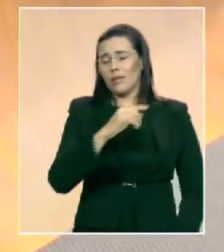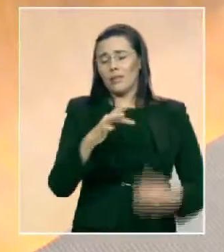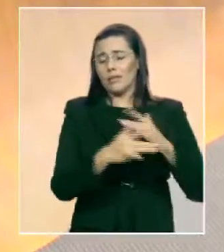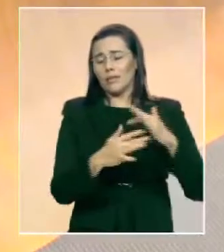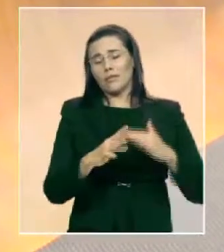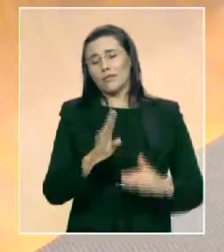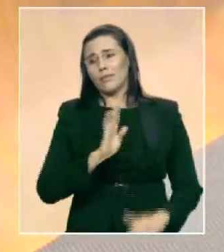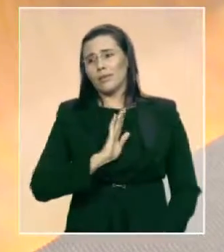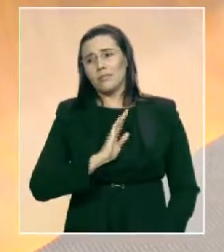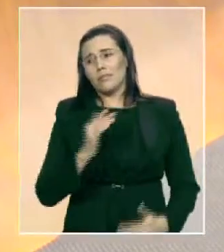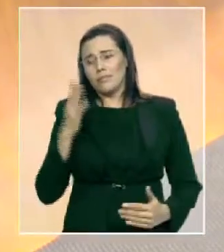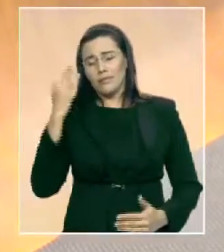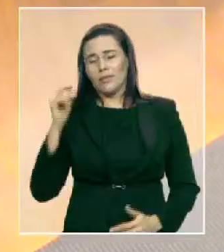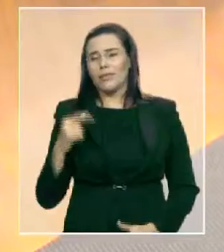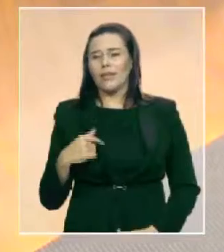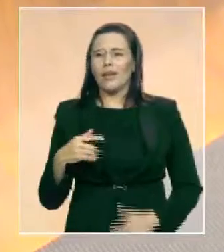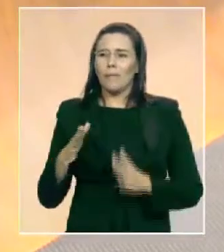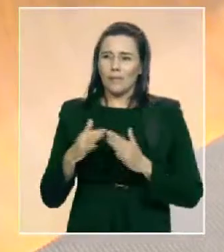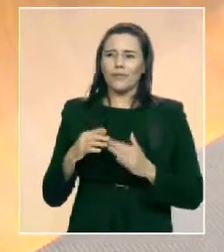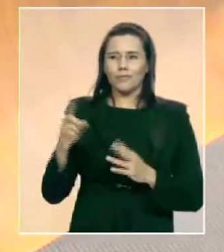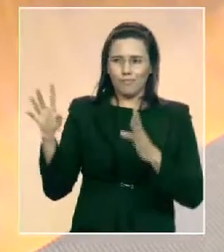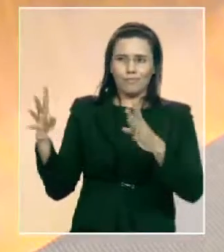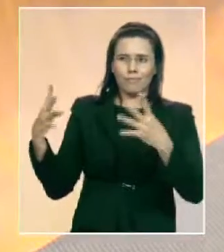Mas ontem nós tivemos